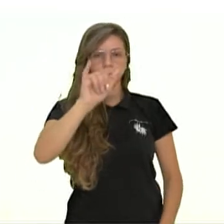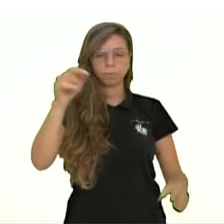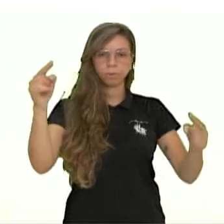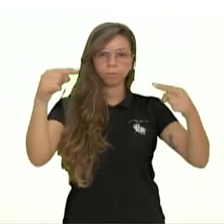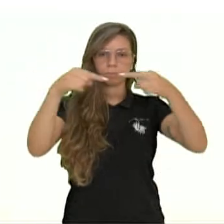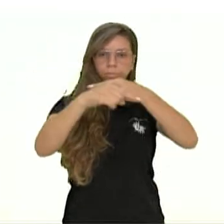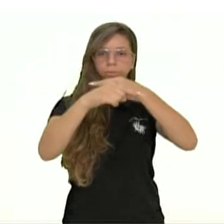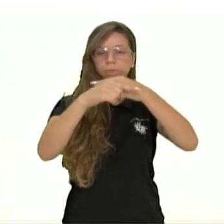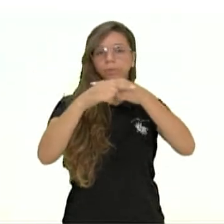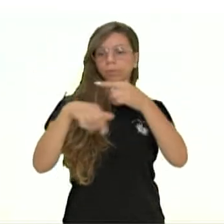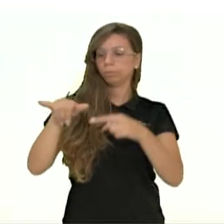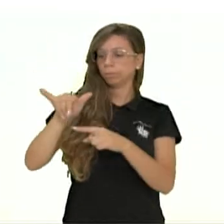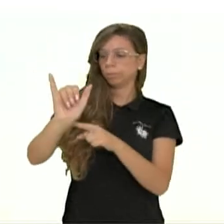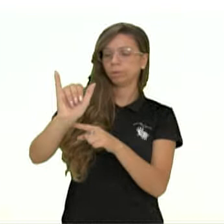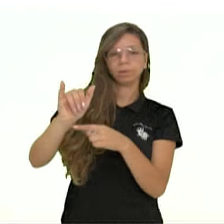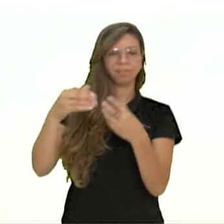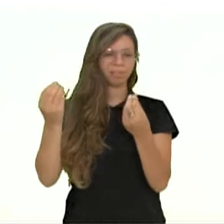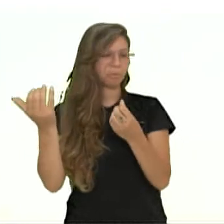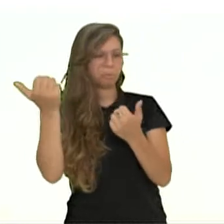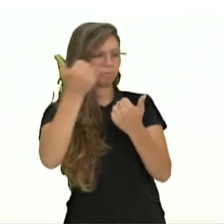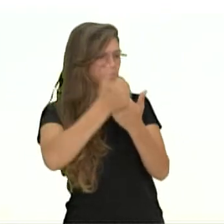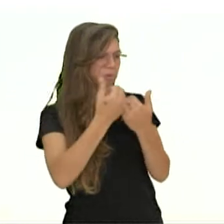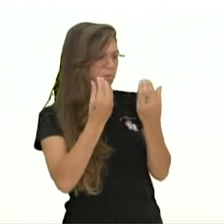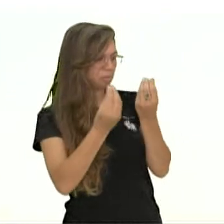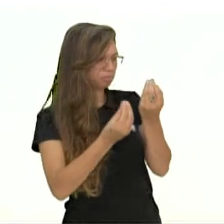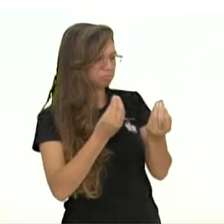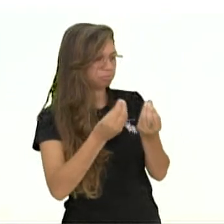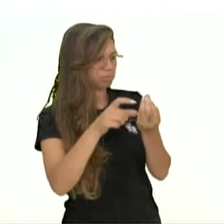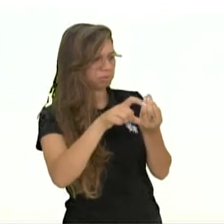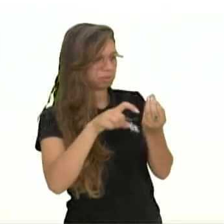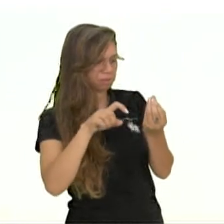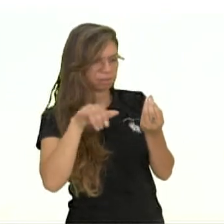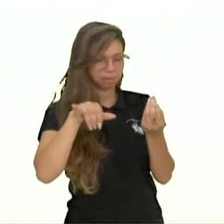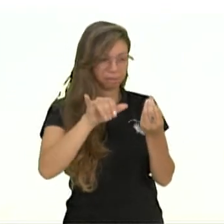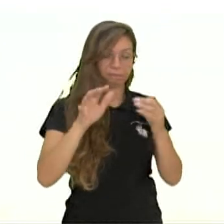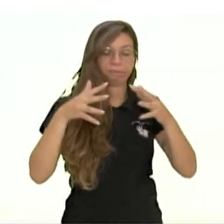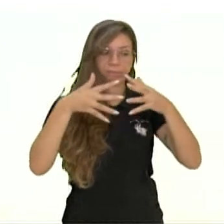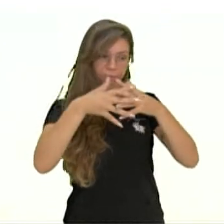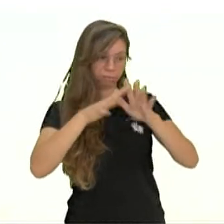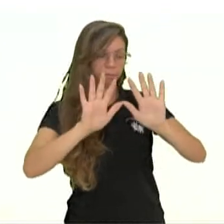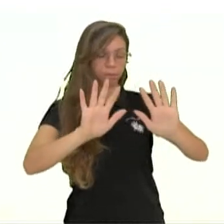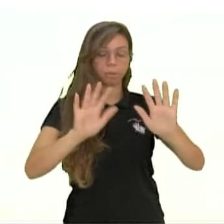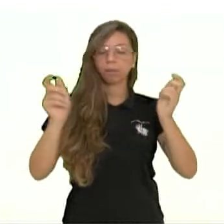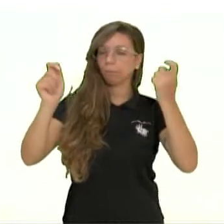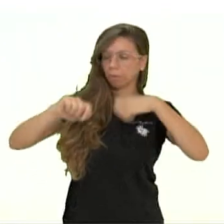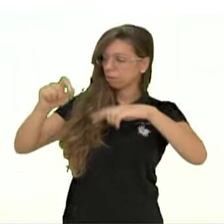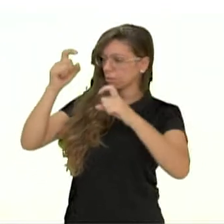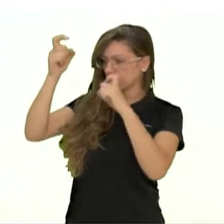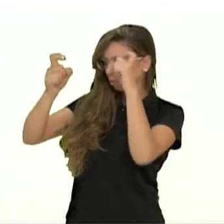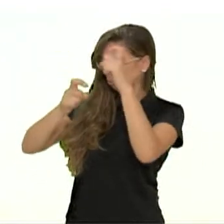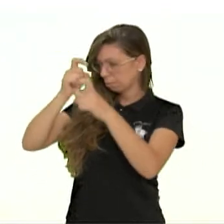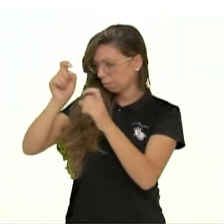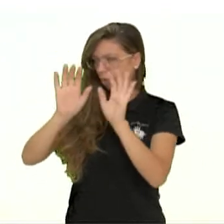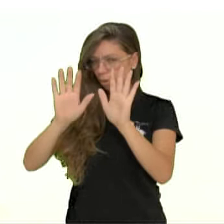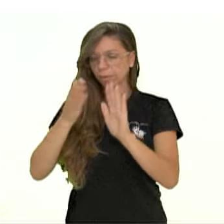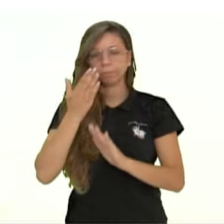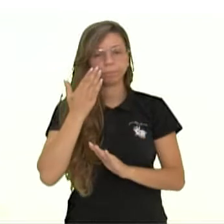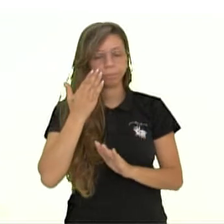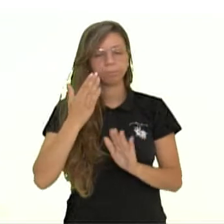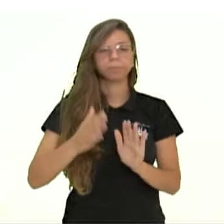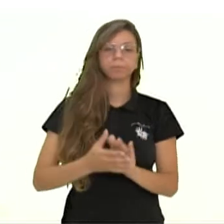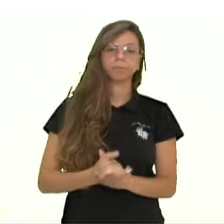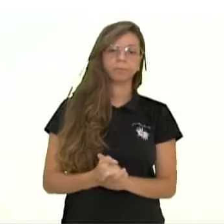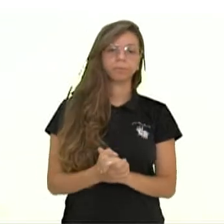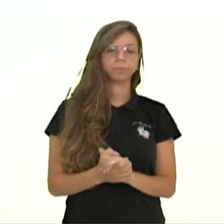Troca x por y e y por x? Dá uma confusãozinha, né? Mas não precisa se preocupar. Olha só,